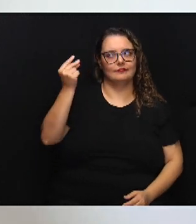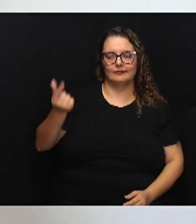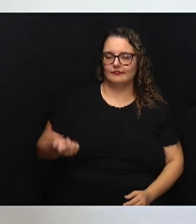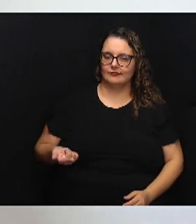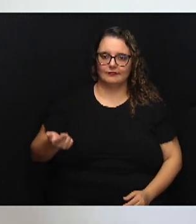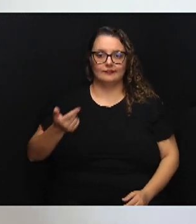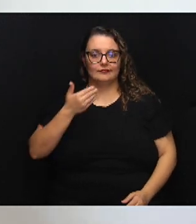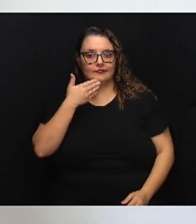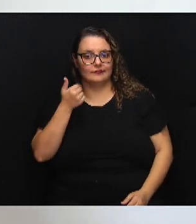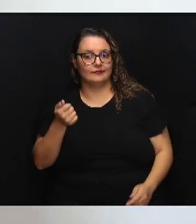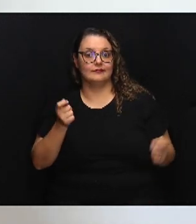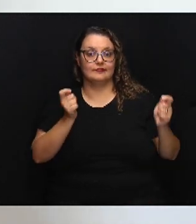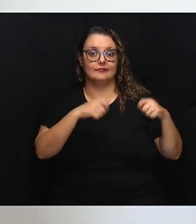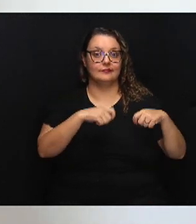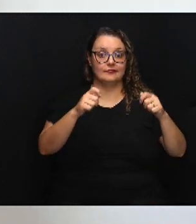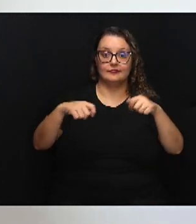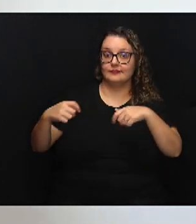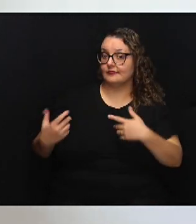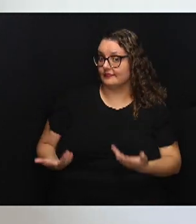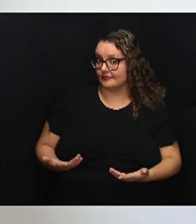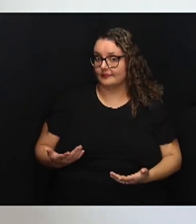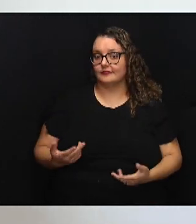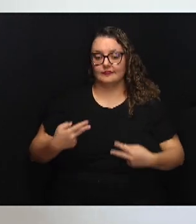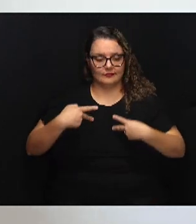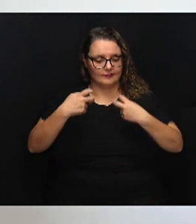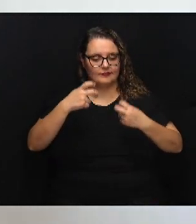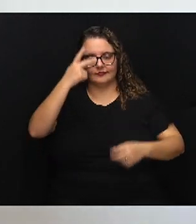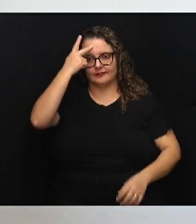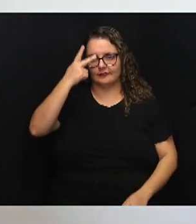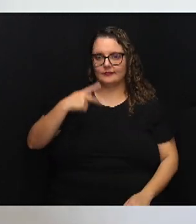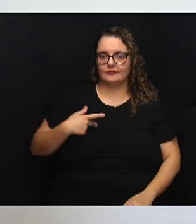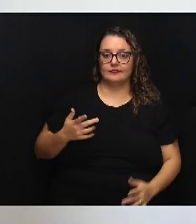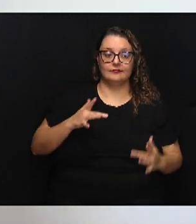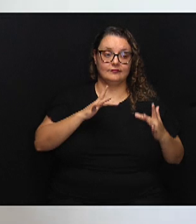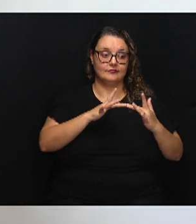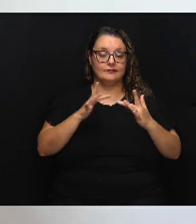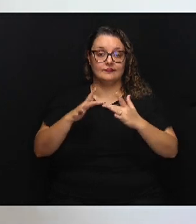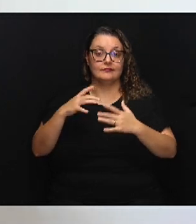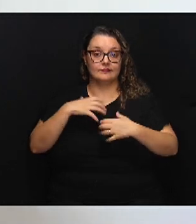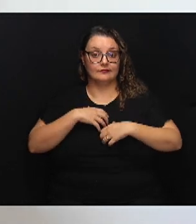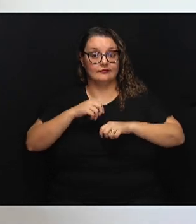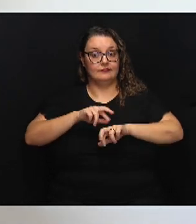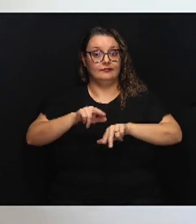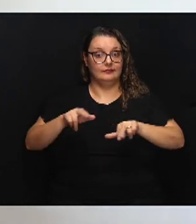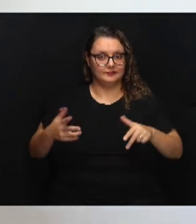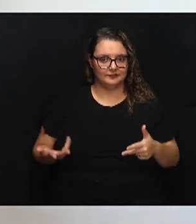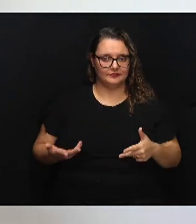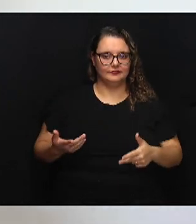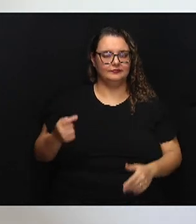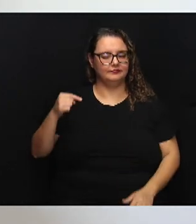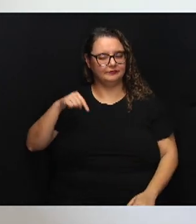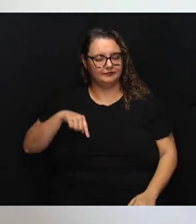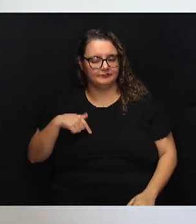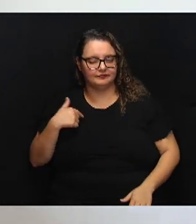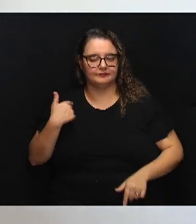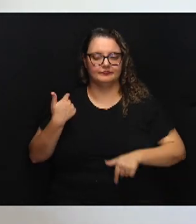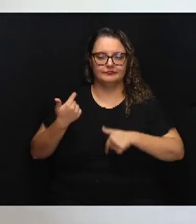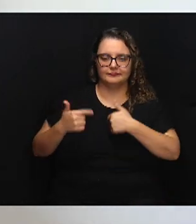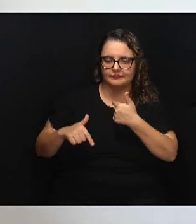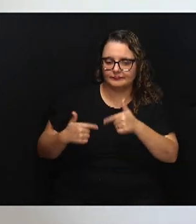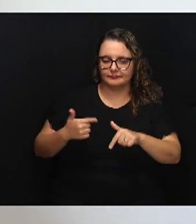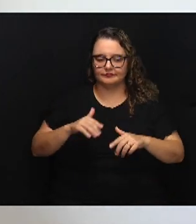melhores aí possibilidades de autoconhecimento mesmo, de ter contato com emoções que ali, trabalho,